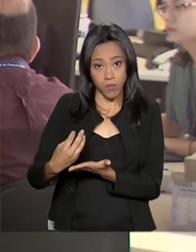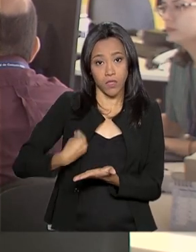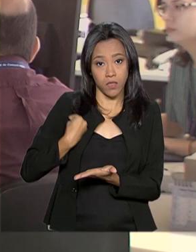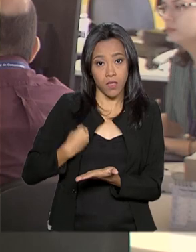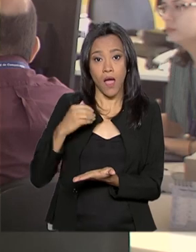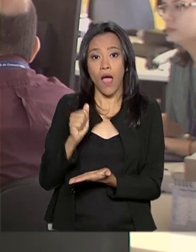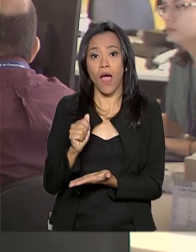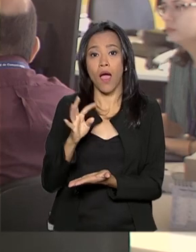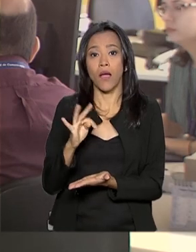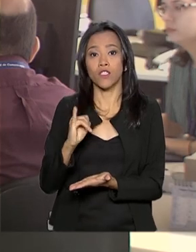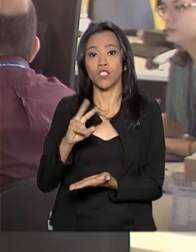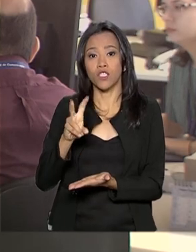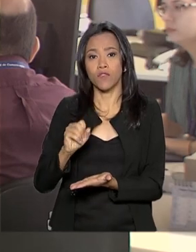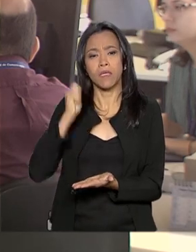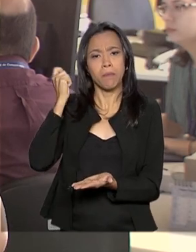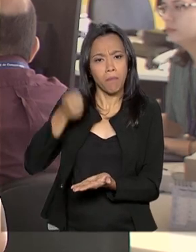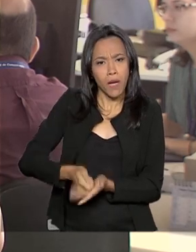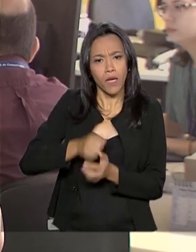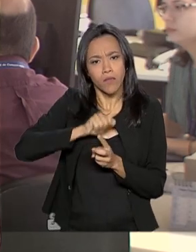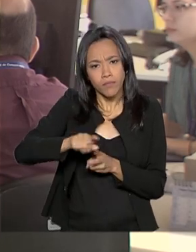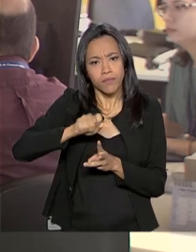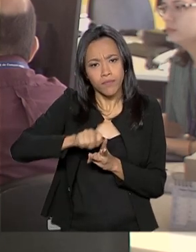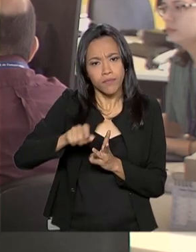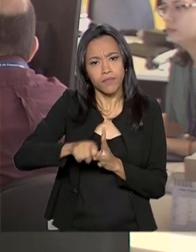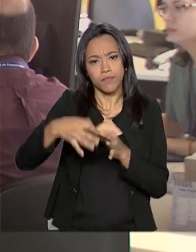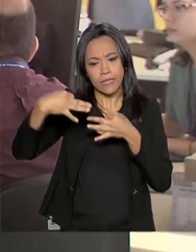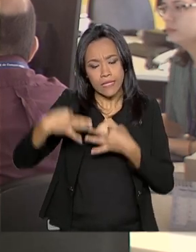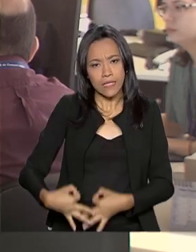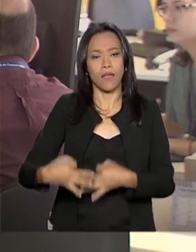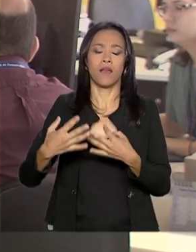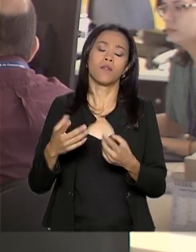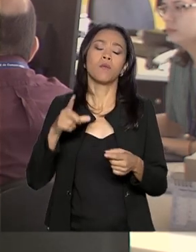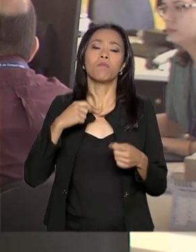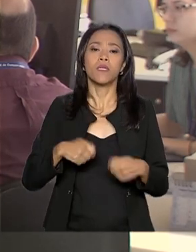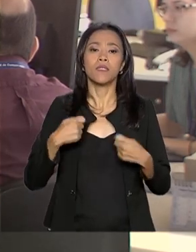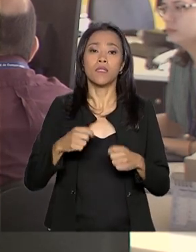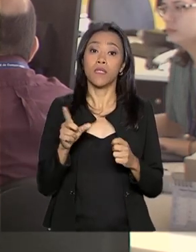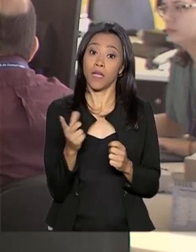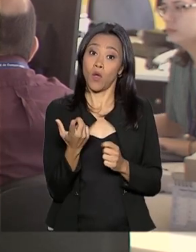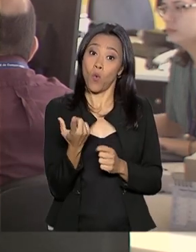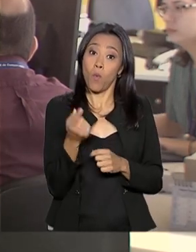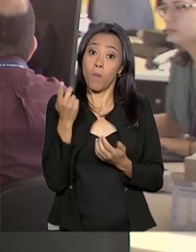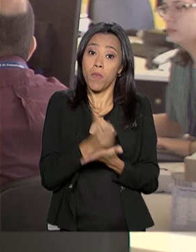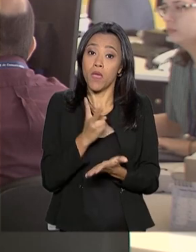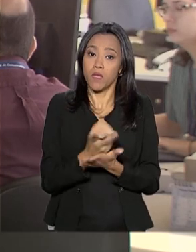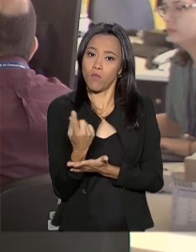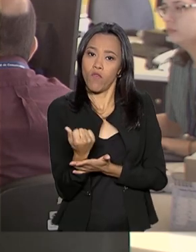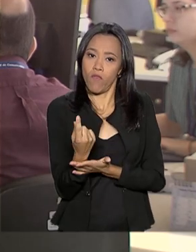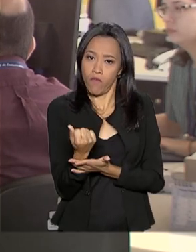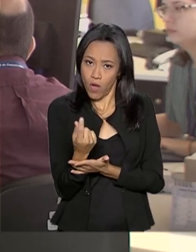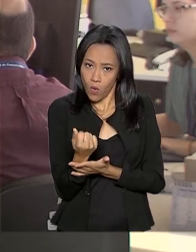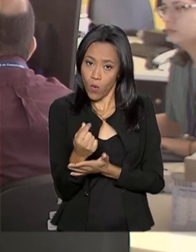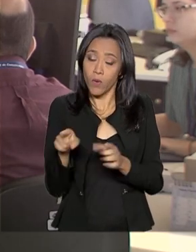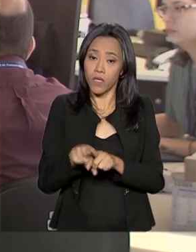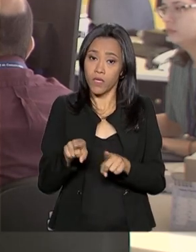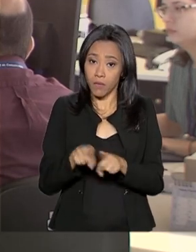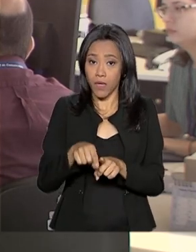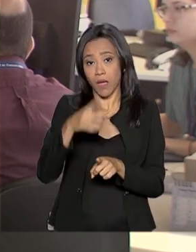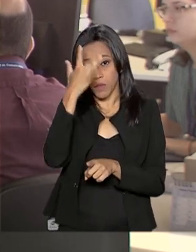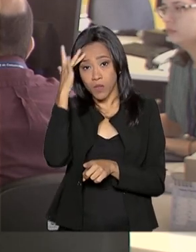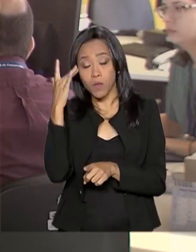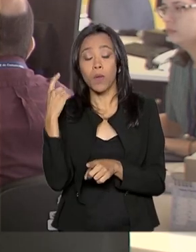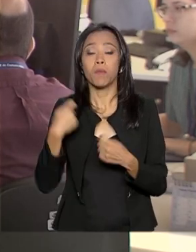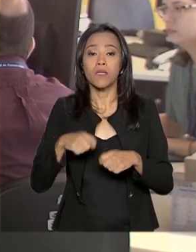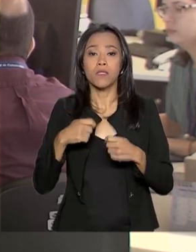e o pagamento em dia. O novo plano de saúde deve ter a mesma faixa de preço do atual. E o cliente deve cumprir um prazo mínimo de